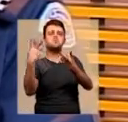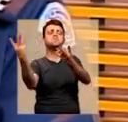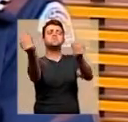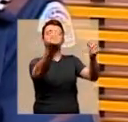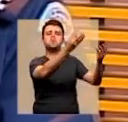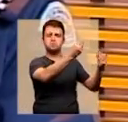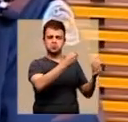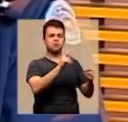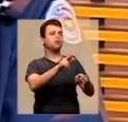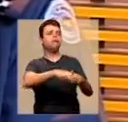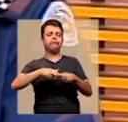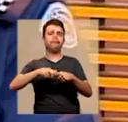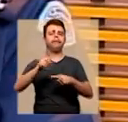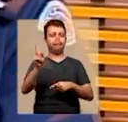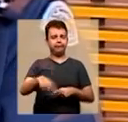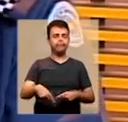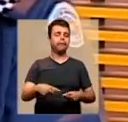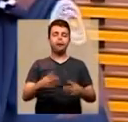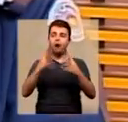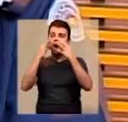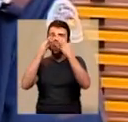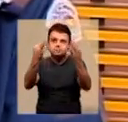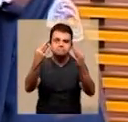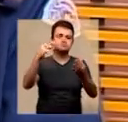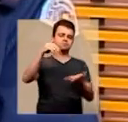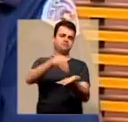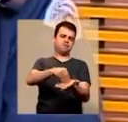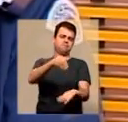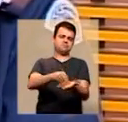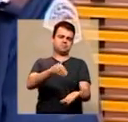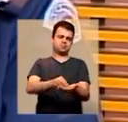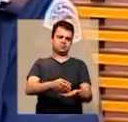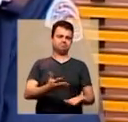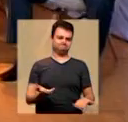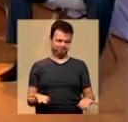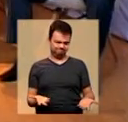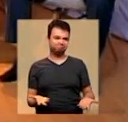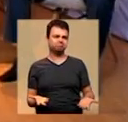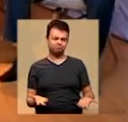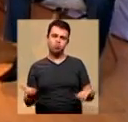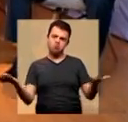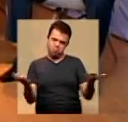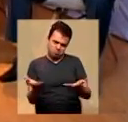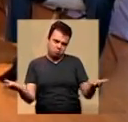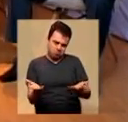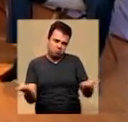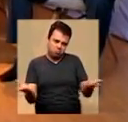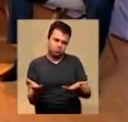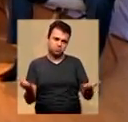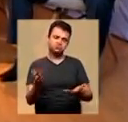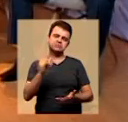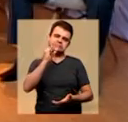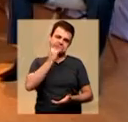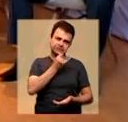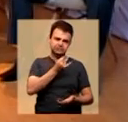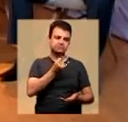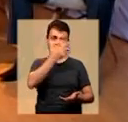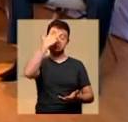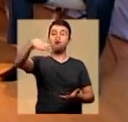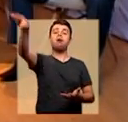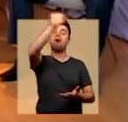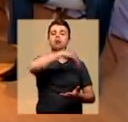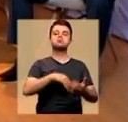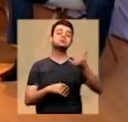vem ocorrendo aí na cidade, nas avenidas, é a falta de observância, falta de atenção do motorista. Sim. Né? E hoje em dia, infelizmente, o